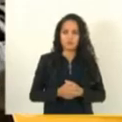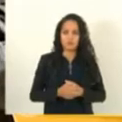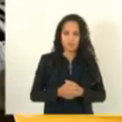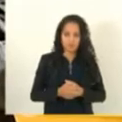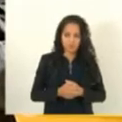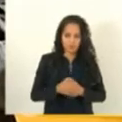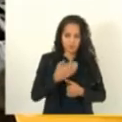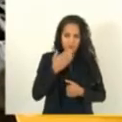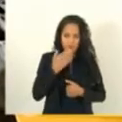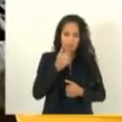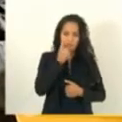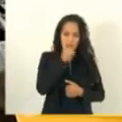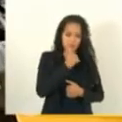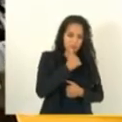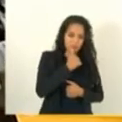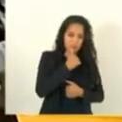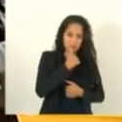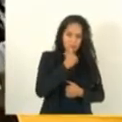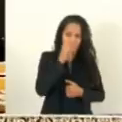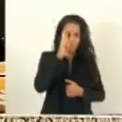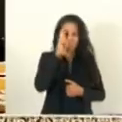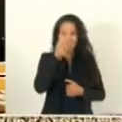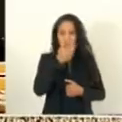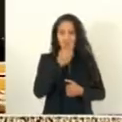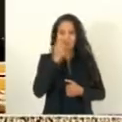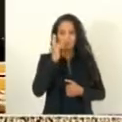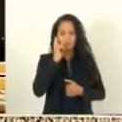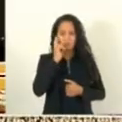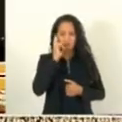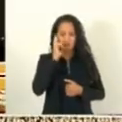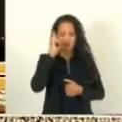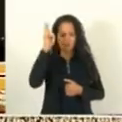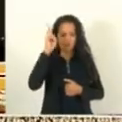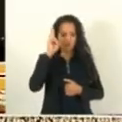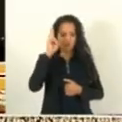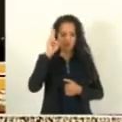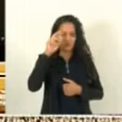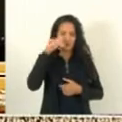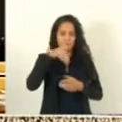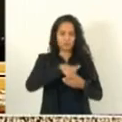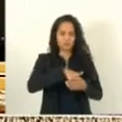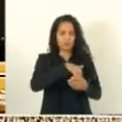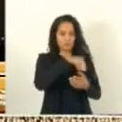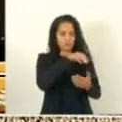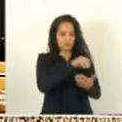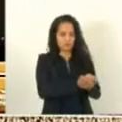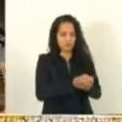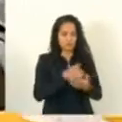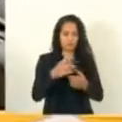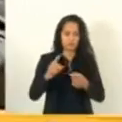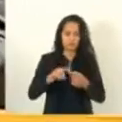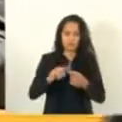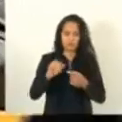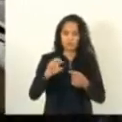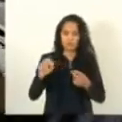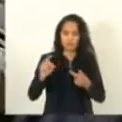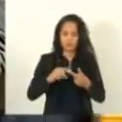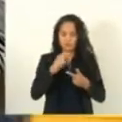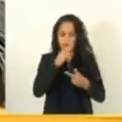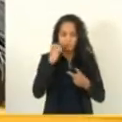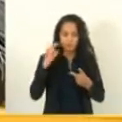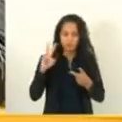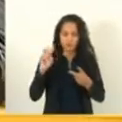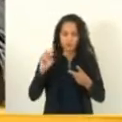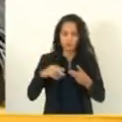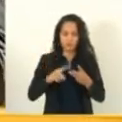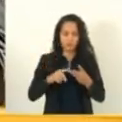Solicito às senhoras e senhores deputados que possam registrar o seu voto. Os deputados Adilson Espíndola, Capitão Assunção, Carlos